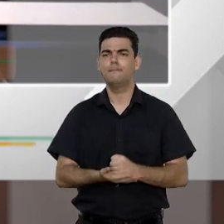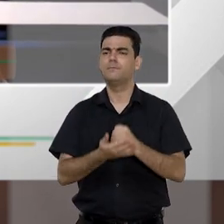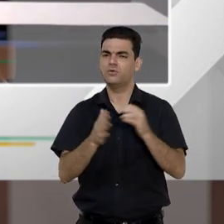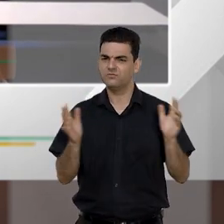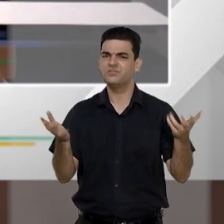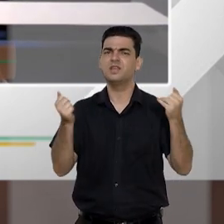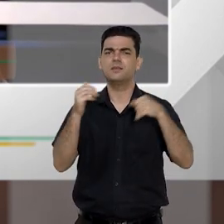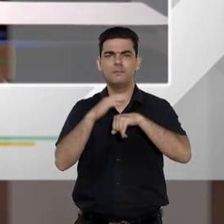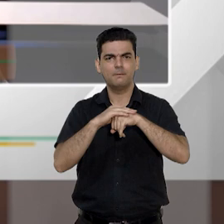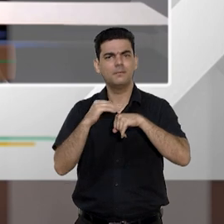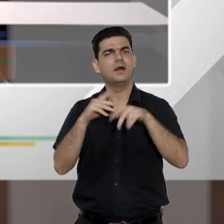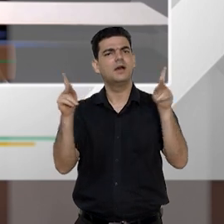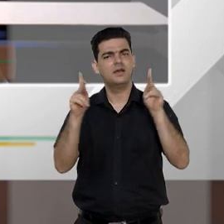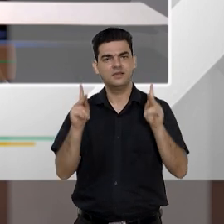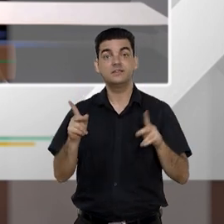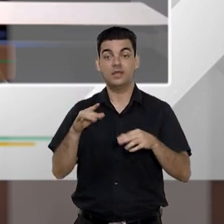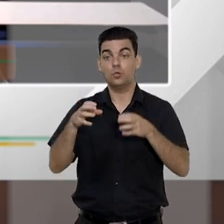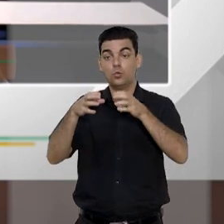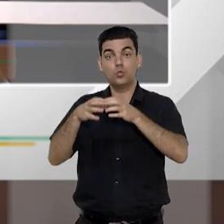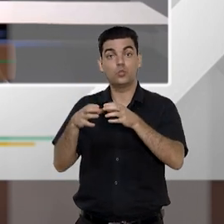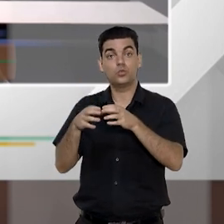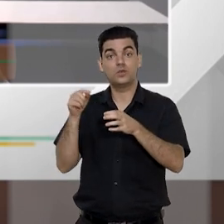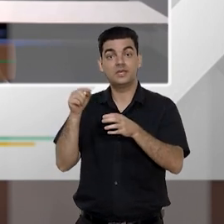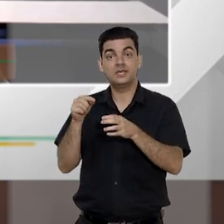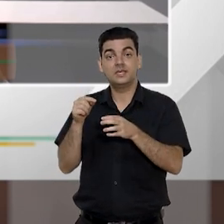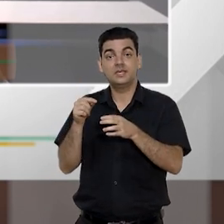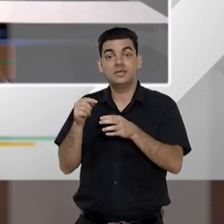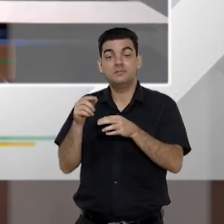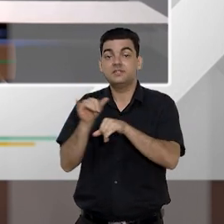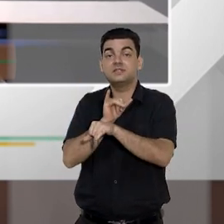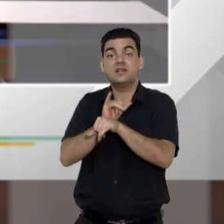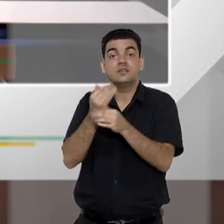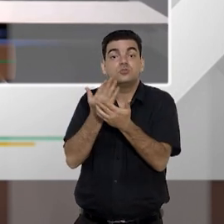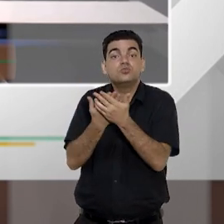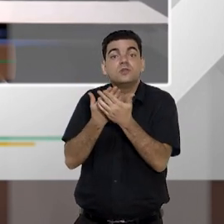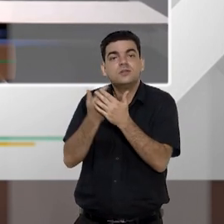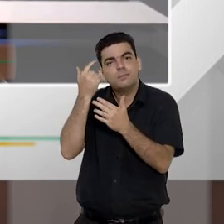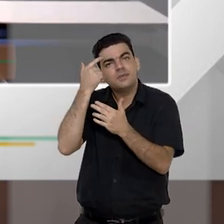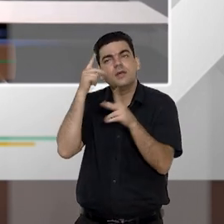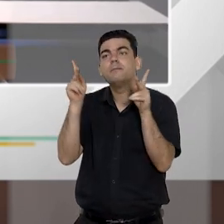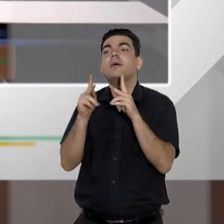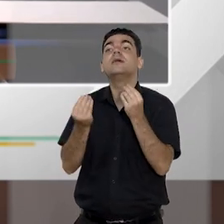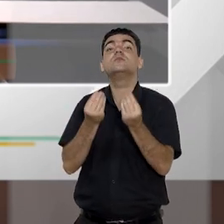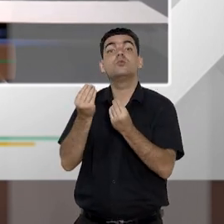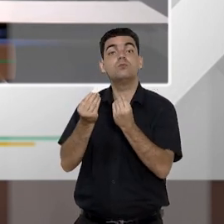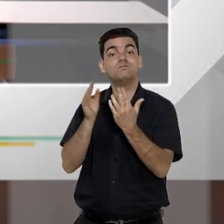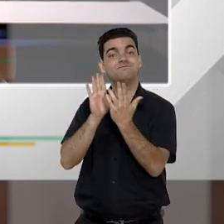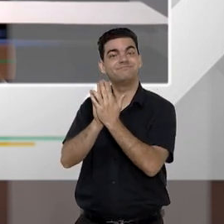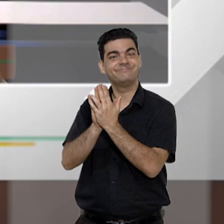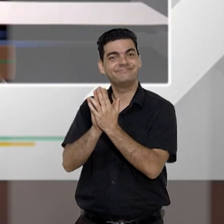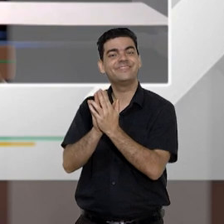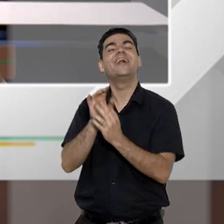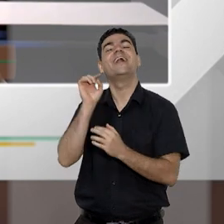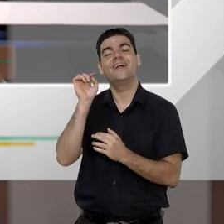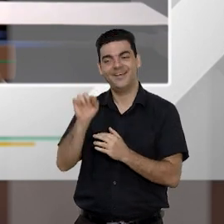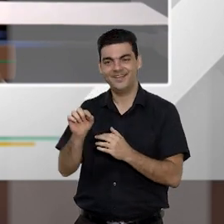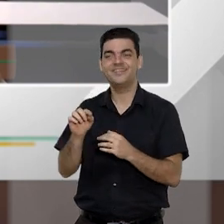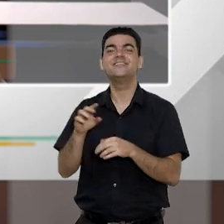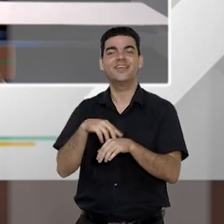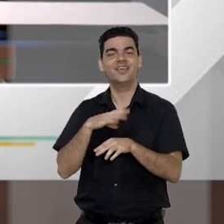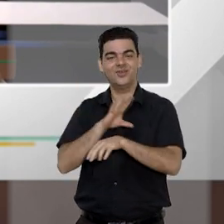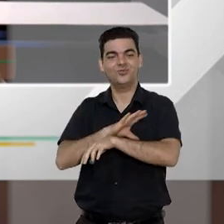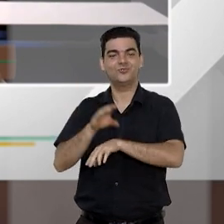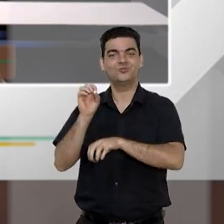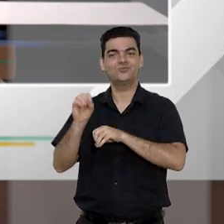incentivos através da implementação de núcleos permanentes de métodos de consensual